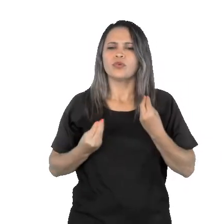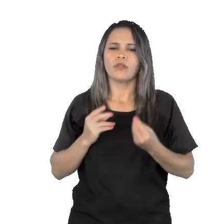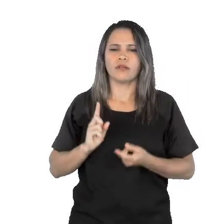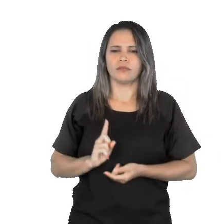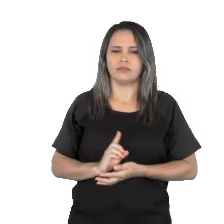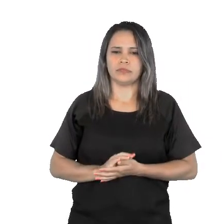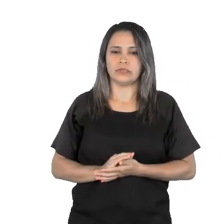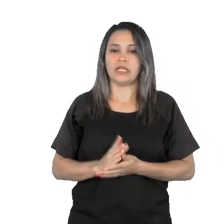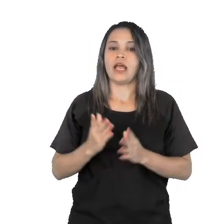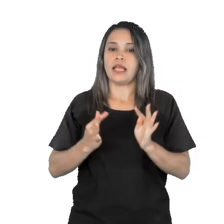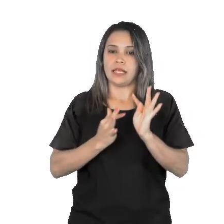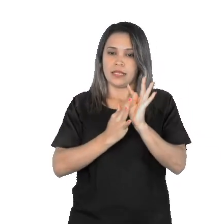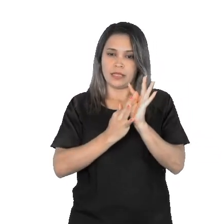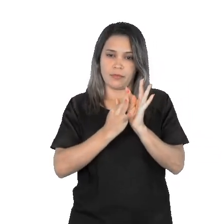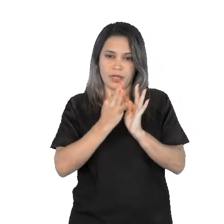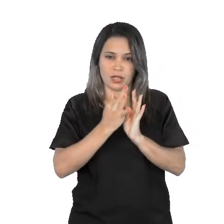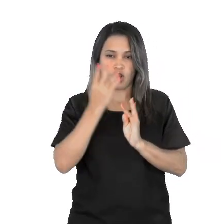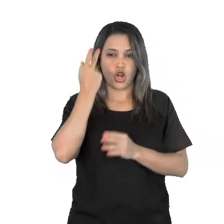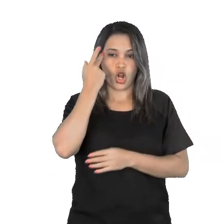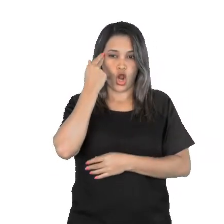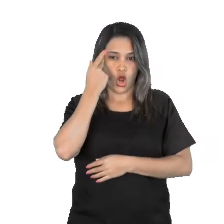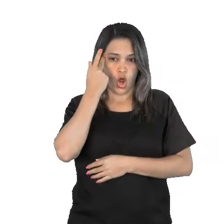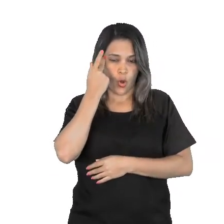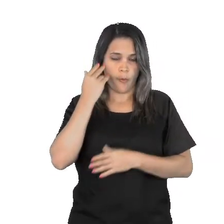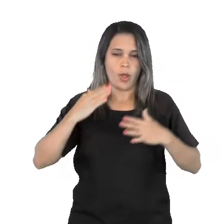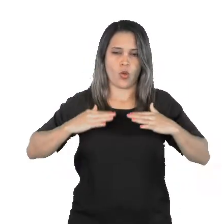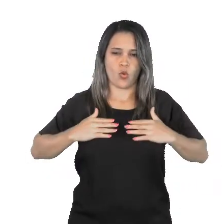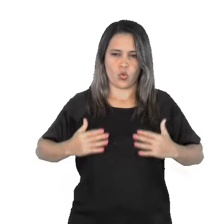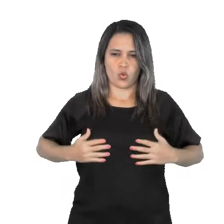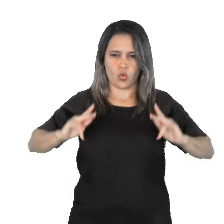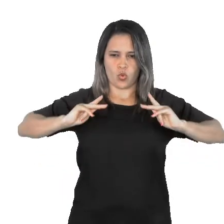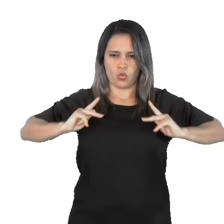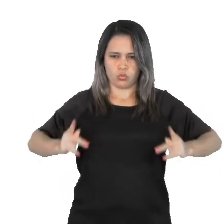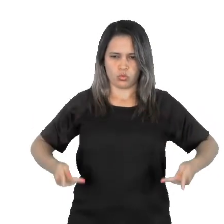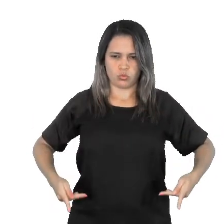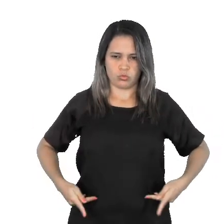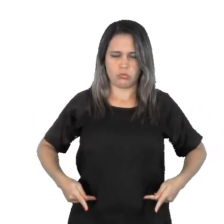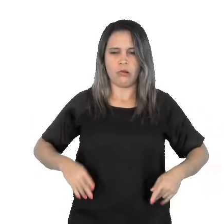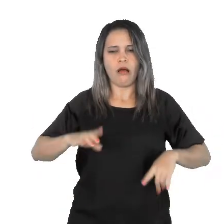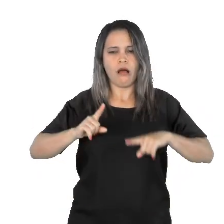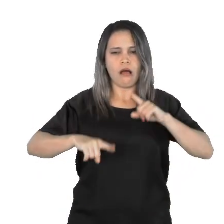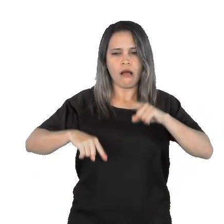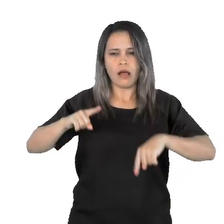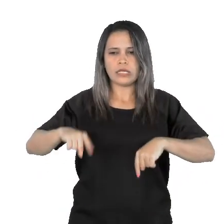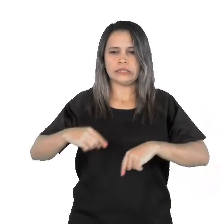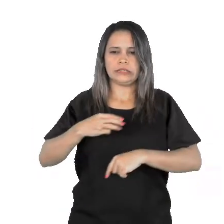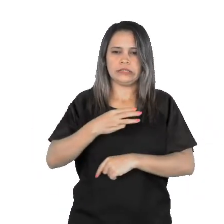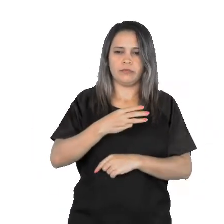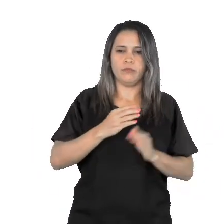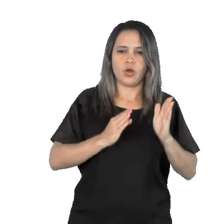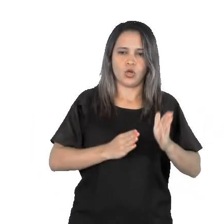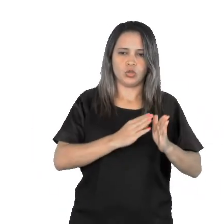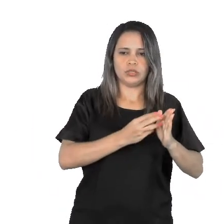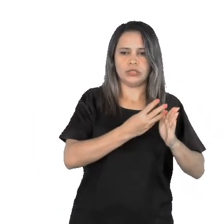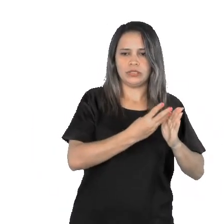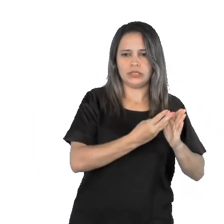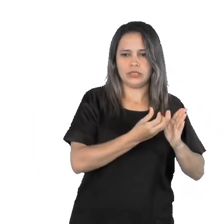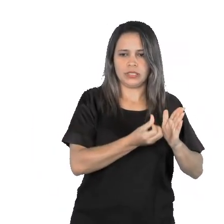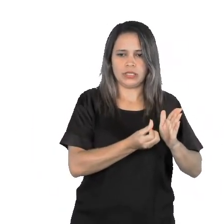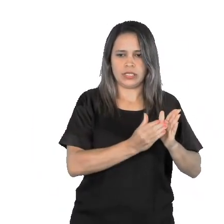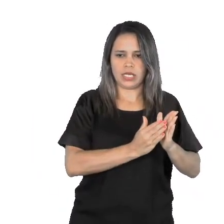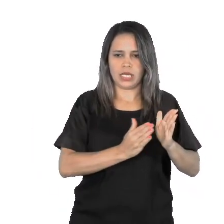ó. A temperatura normal do corpo humano varia de 36 a 37